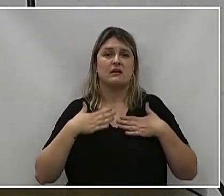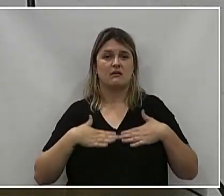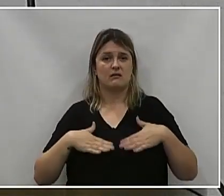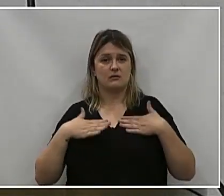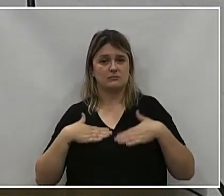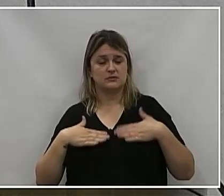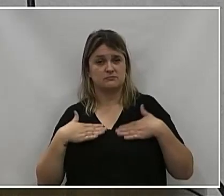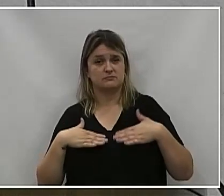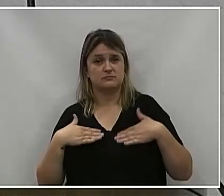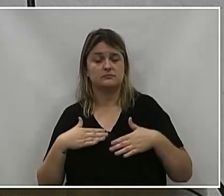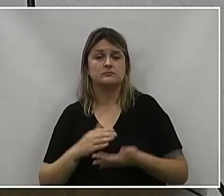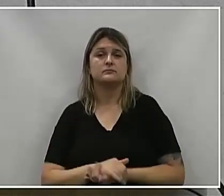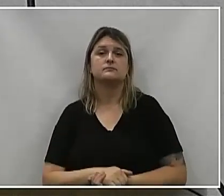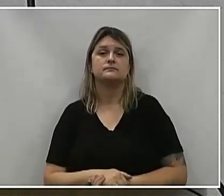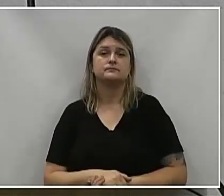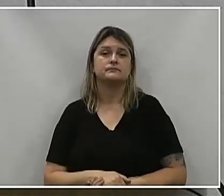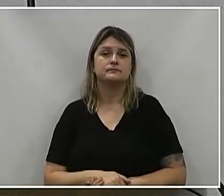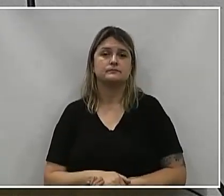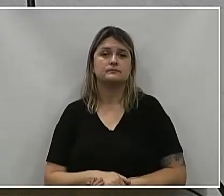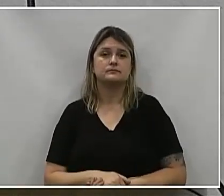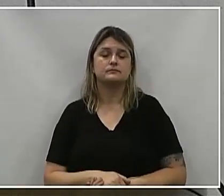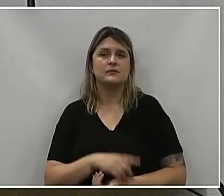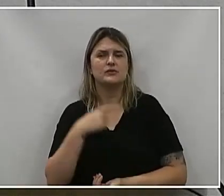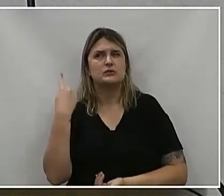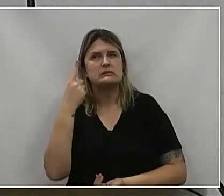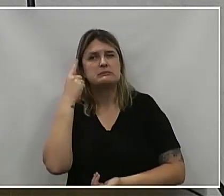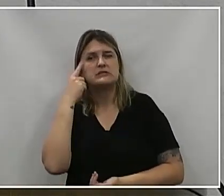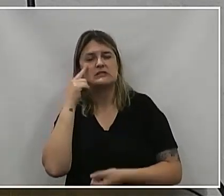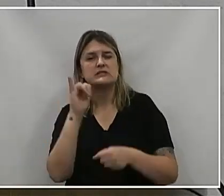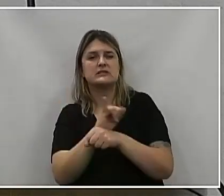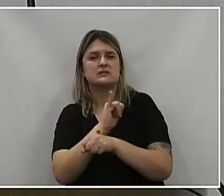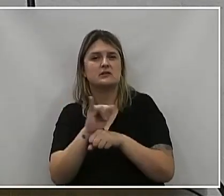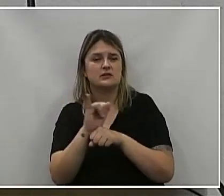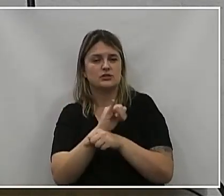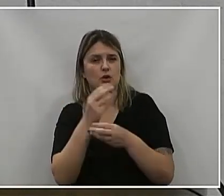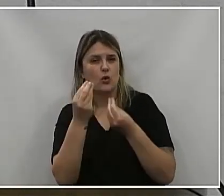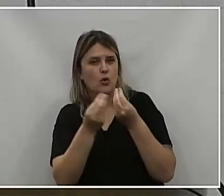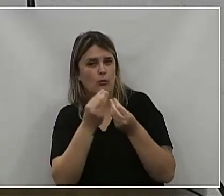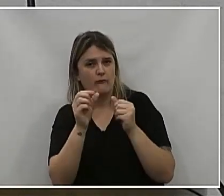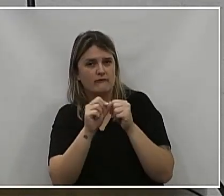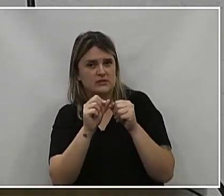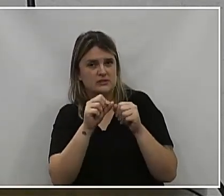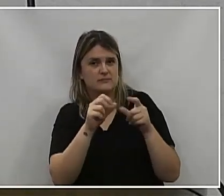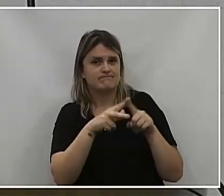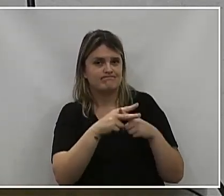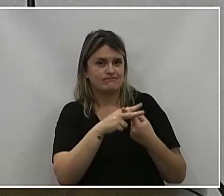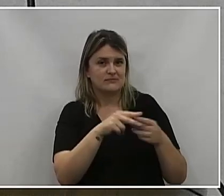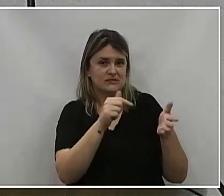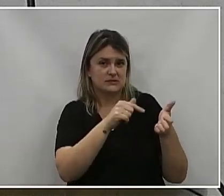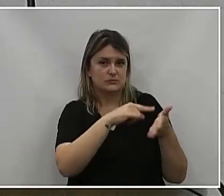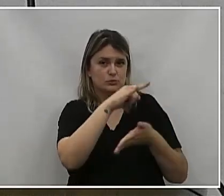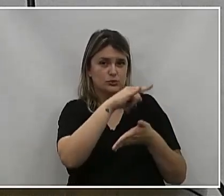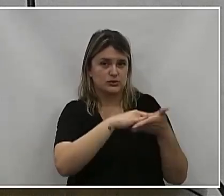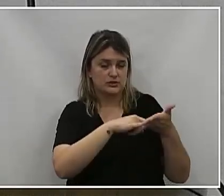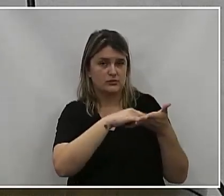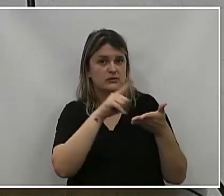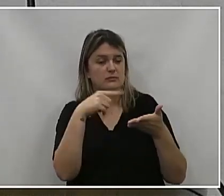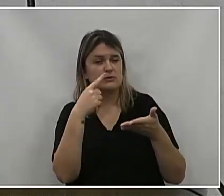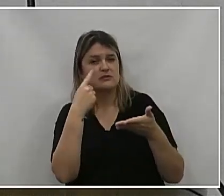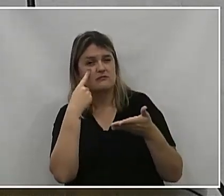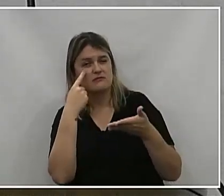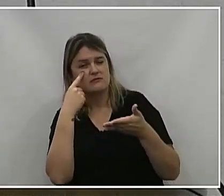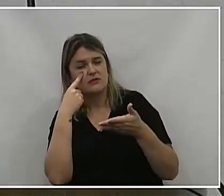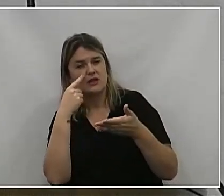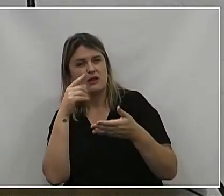cautelosa, né, e vamos dizer assim, prudente, adotamos essa primeira correção e depois adotamos uma taxa média